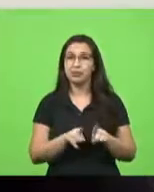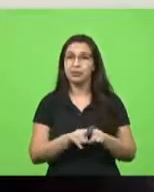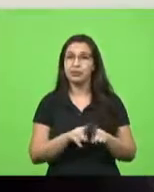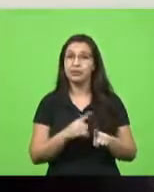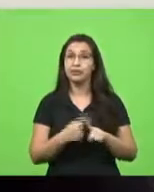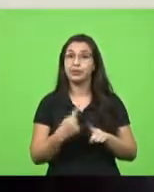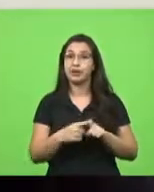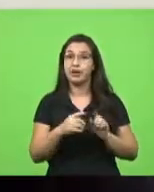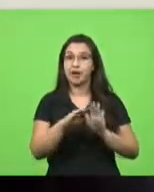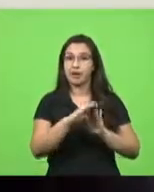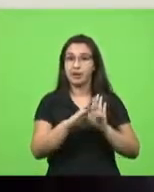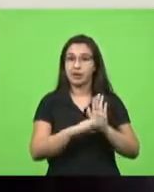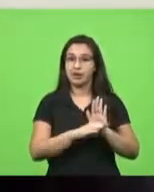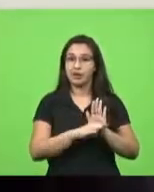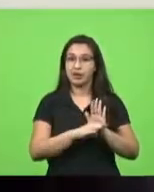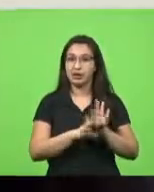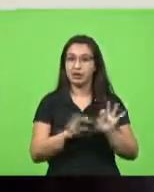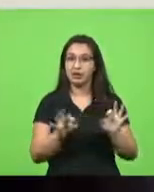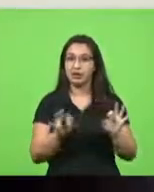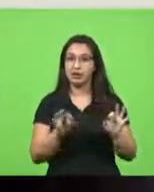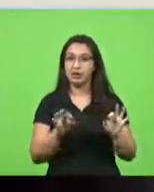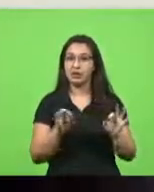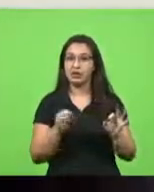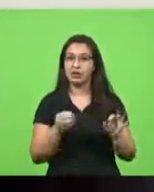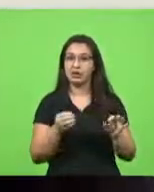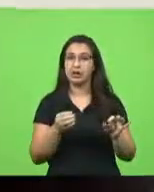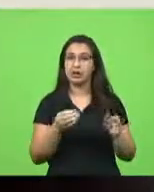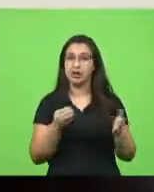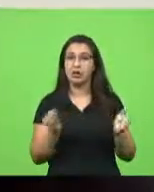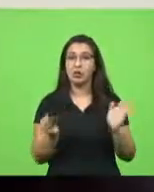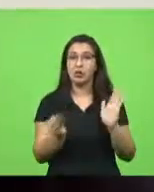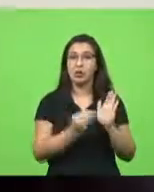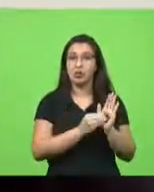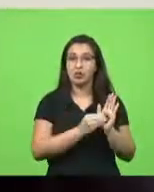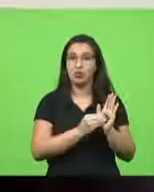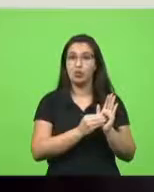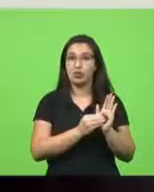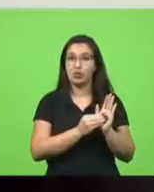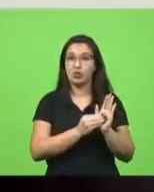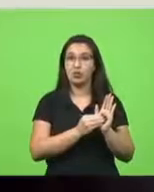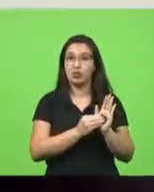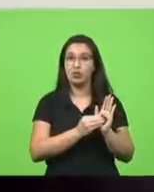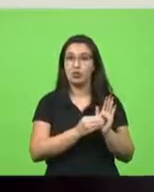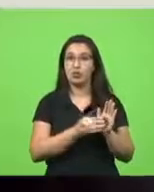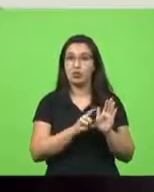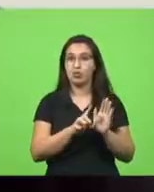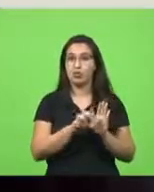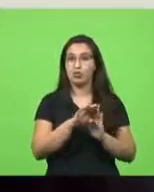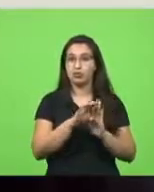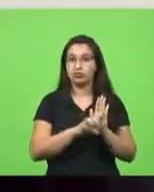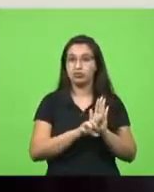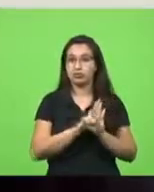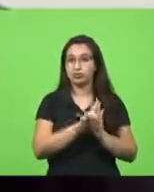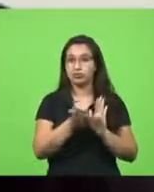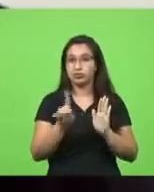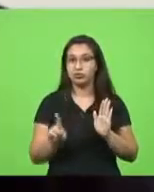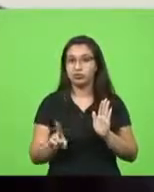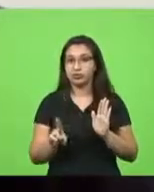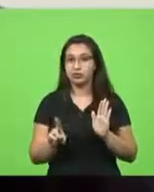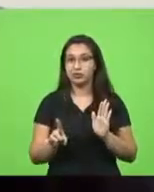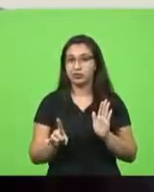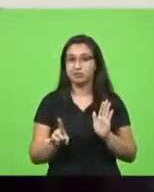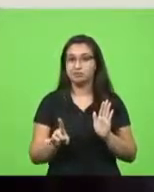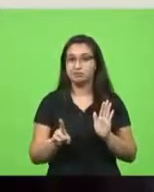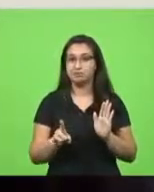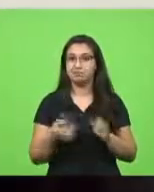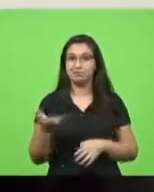na pauta, ela entrou de uma hora para outra na pauta, na ordem do dia, e nós